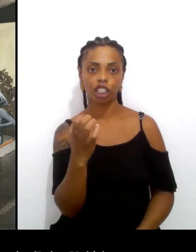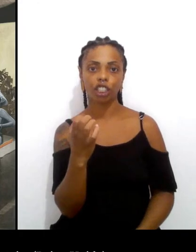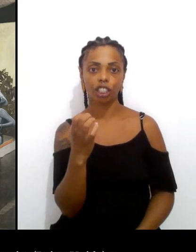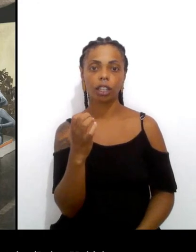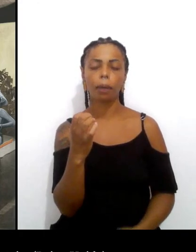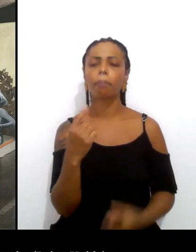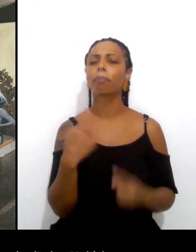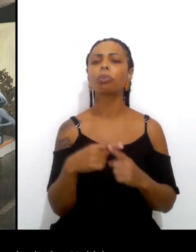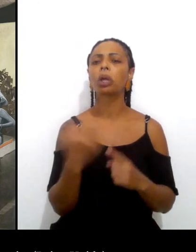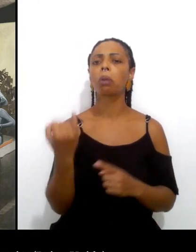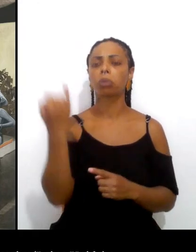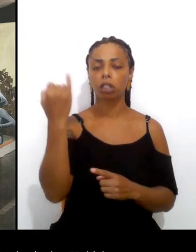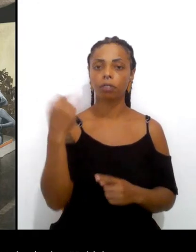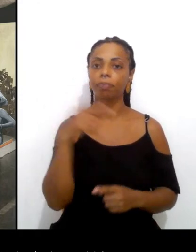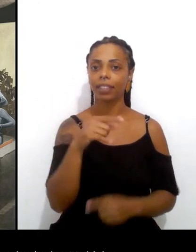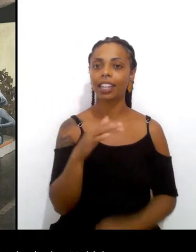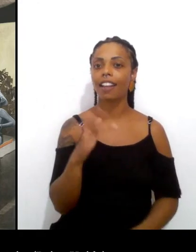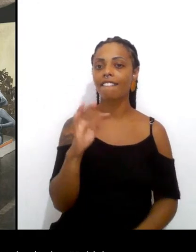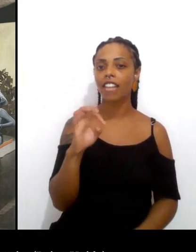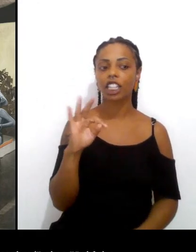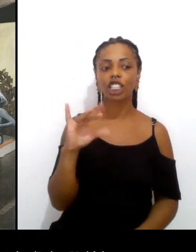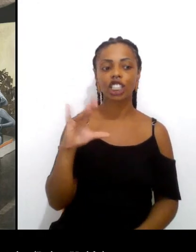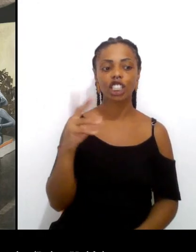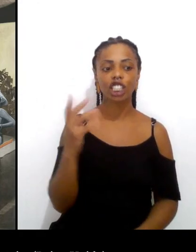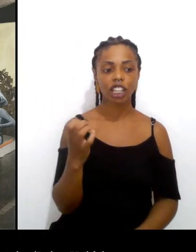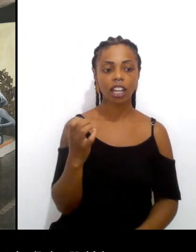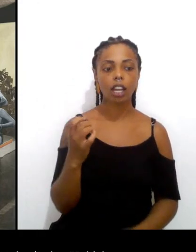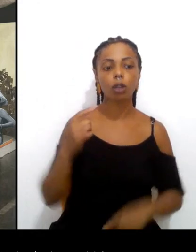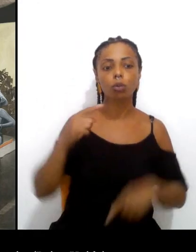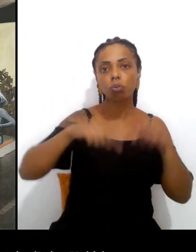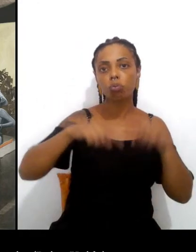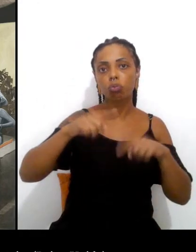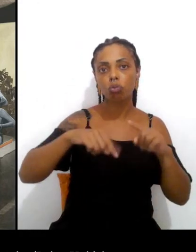é importante o fetiche do commodith se baseia